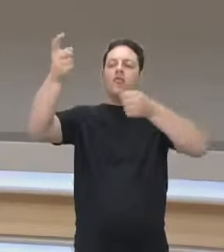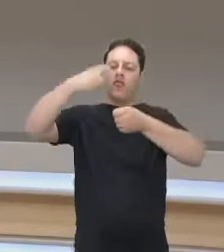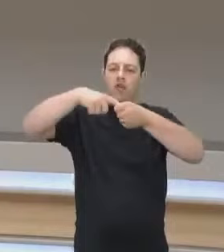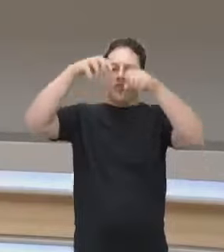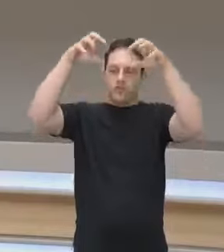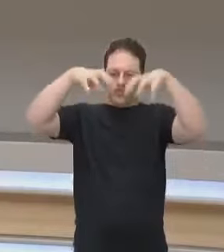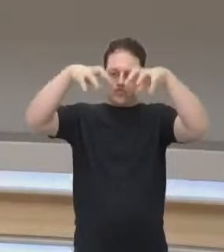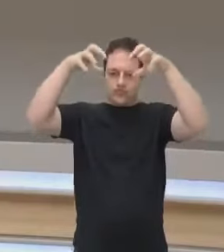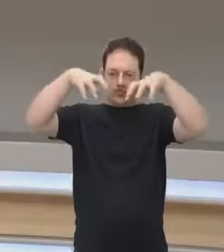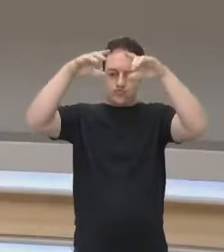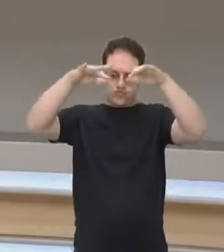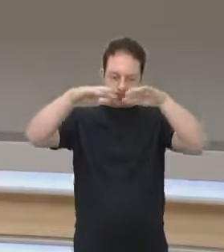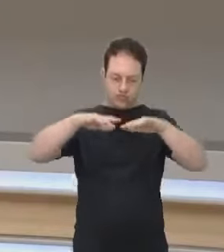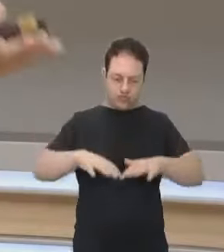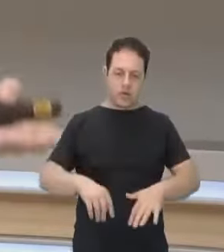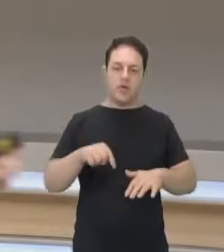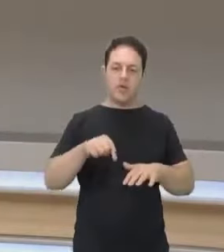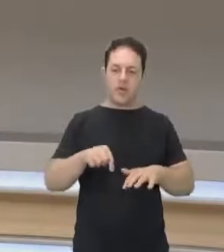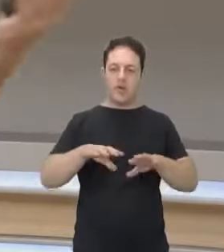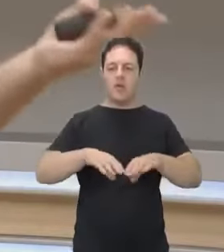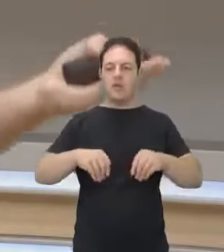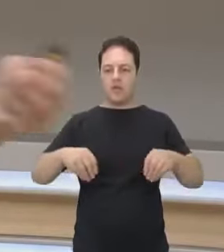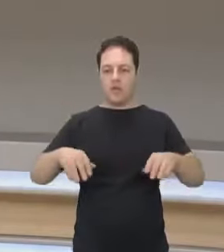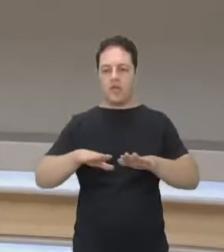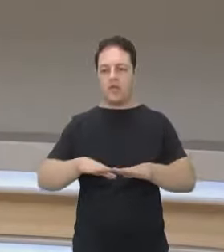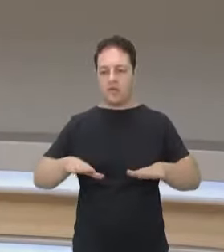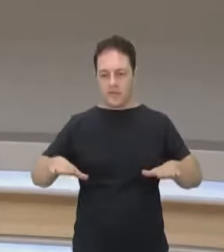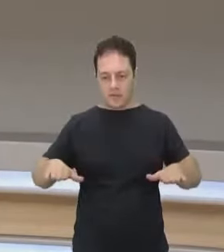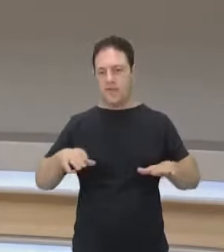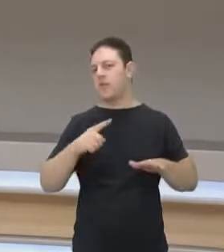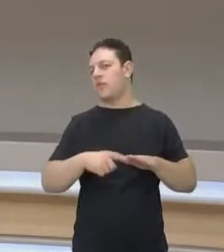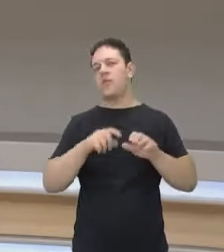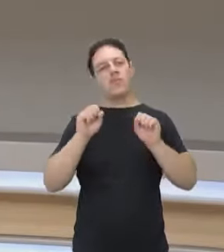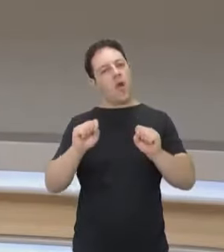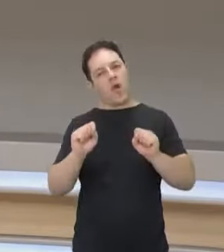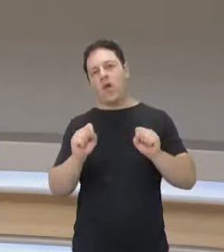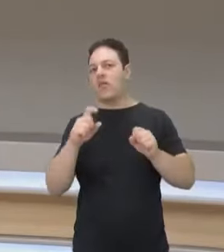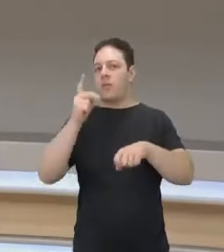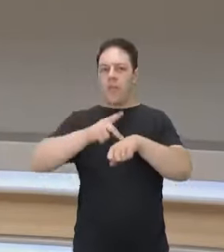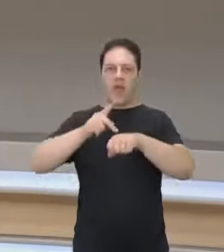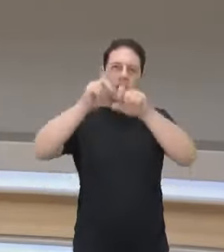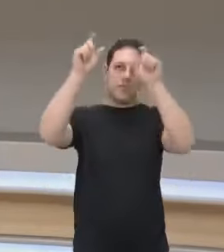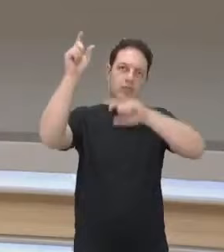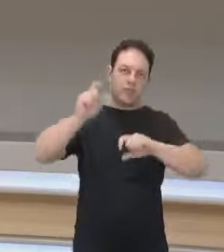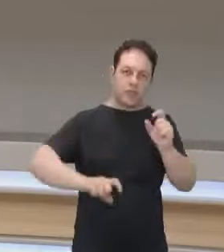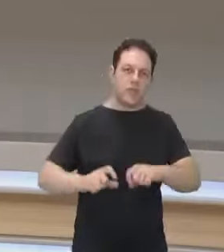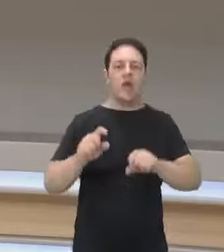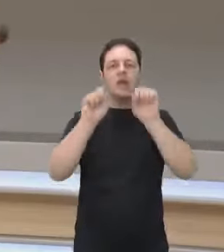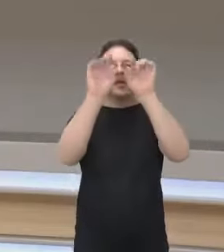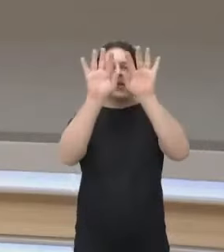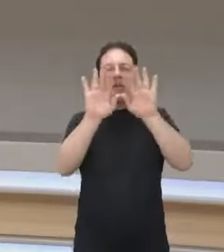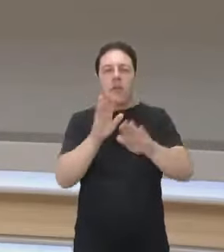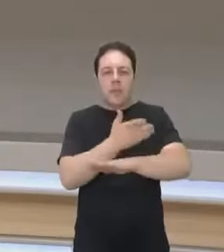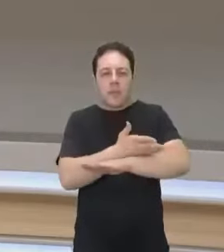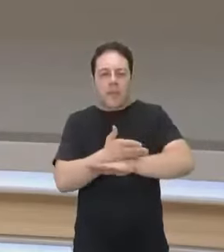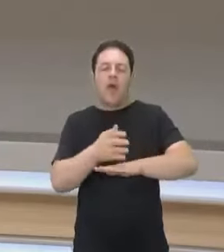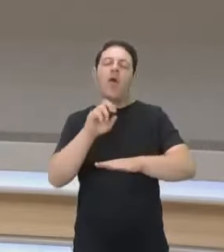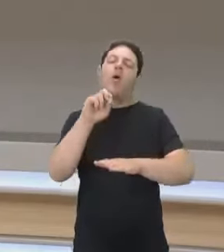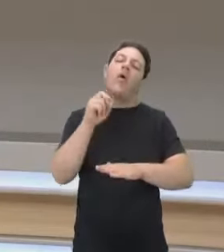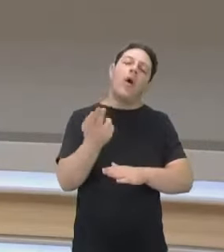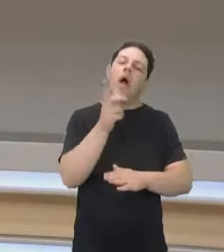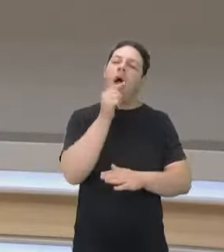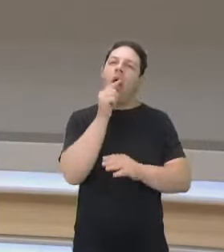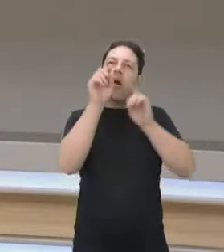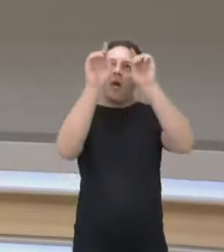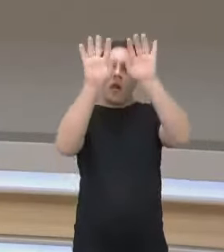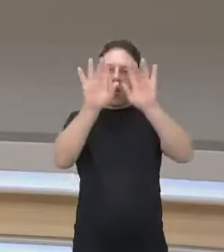para o solo, né, como neve, como granizo, né? Ou como água